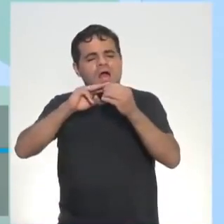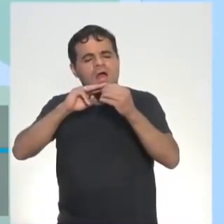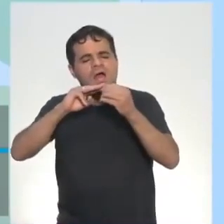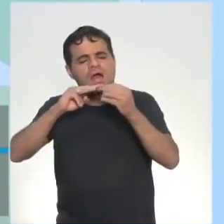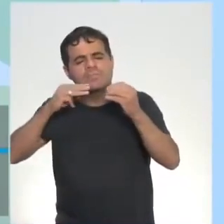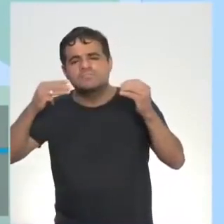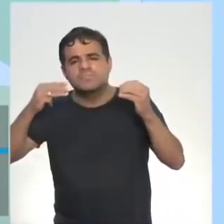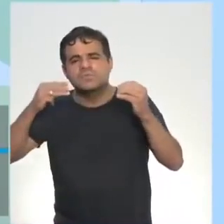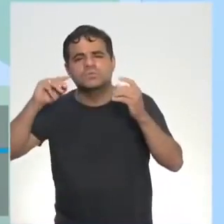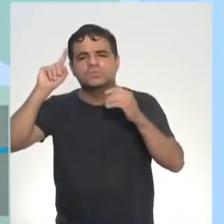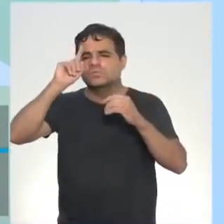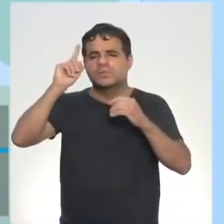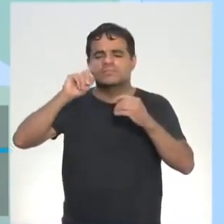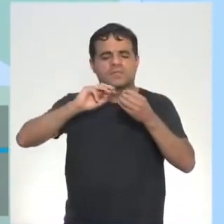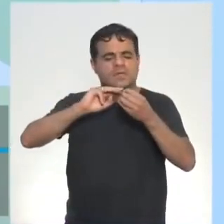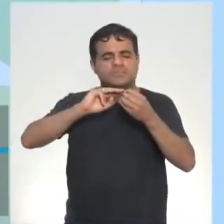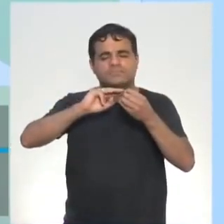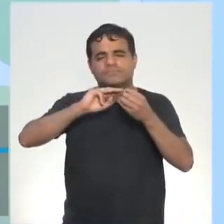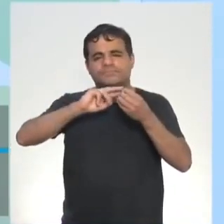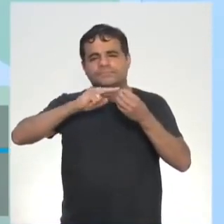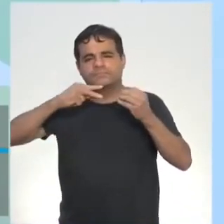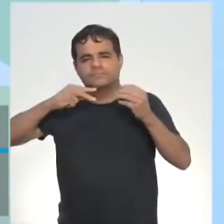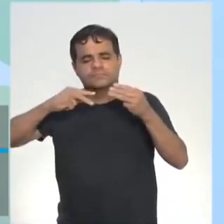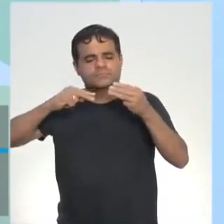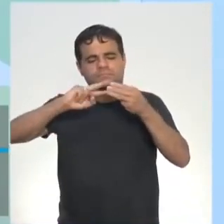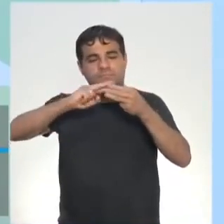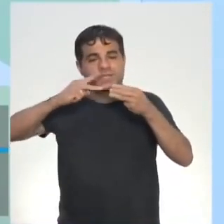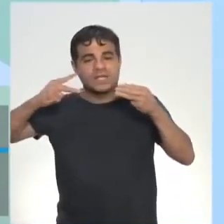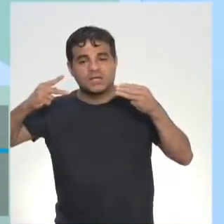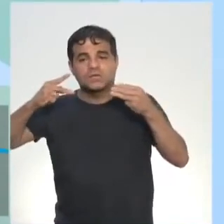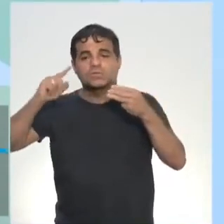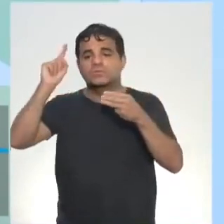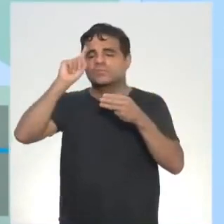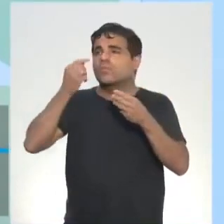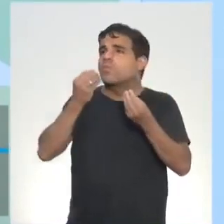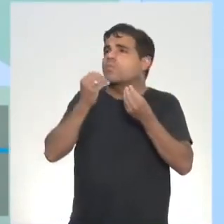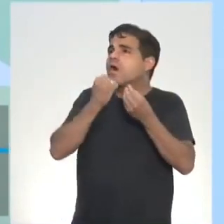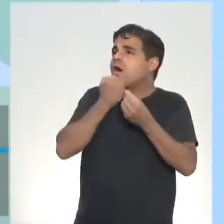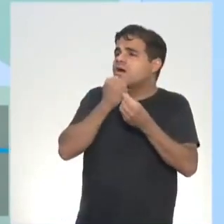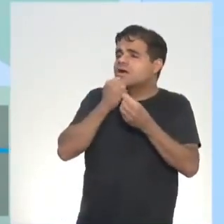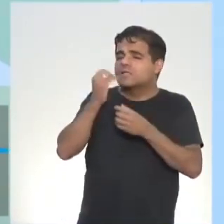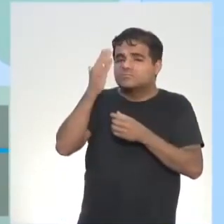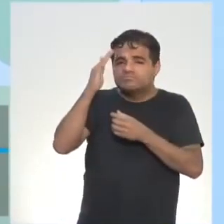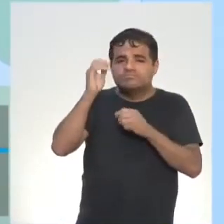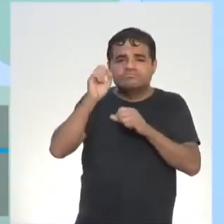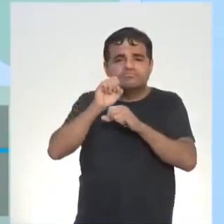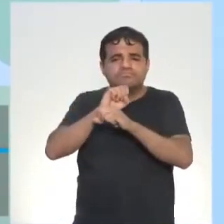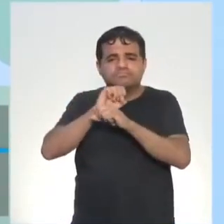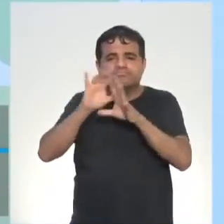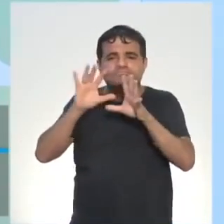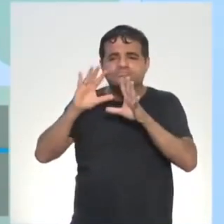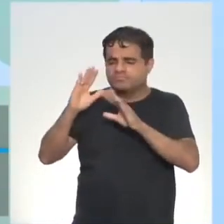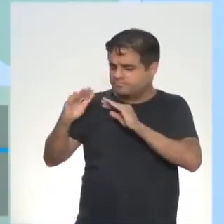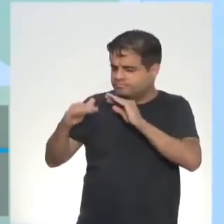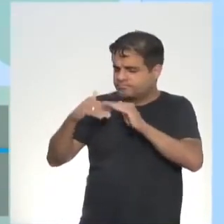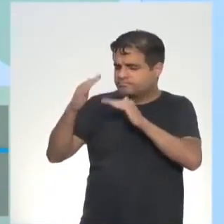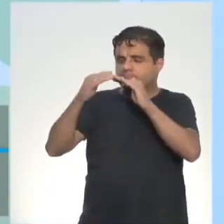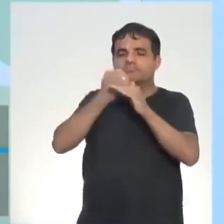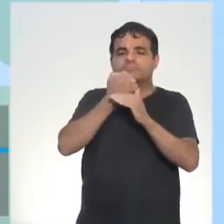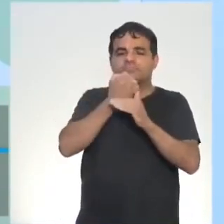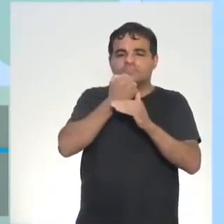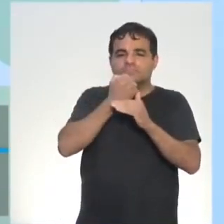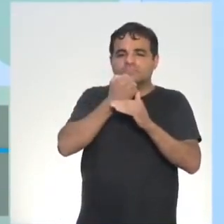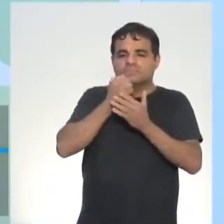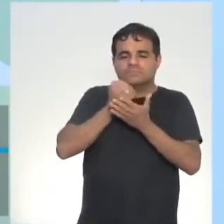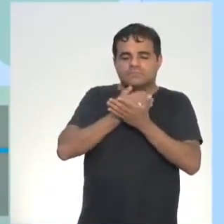está associada aos genes, né? Também tem essa questão aí, de como que a ciência é o desenvolvimento científico, né? Porque